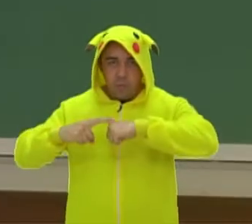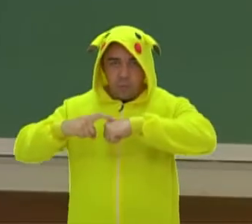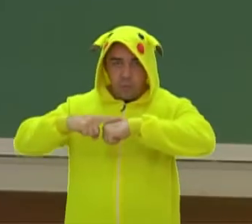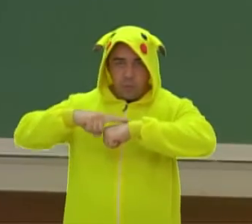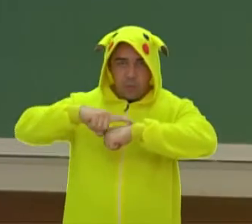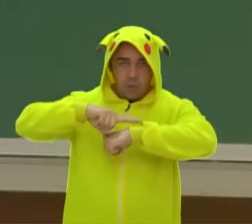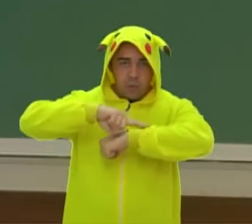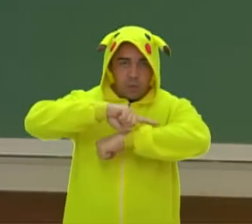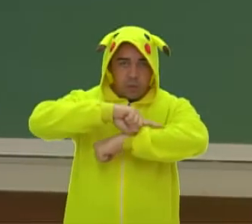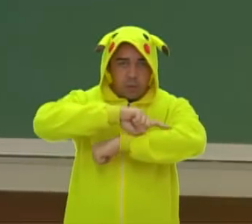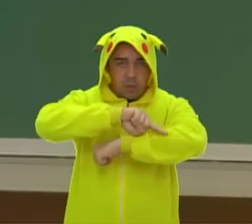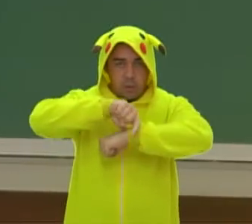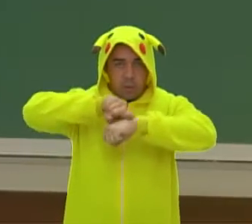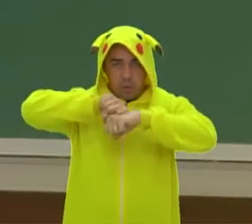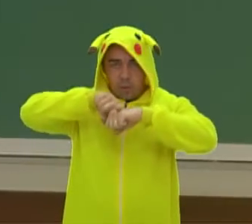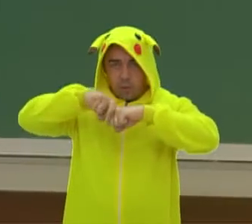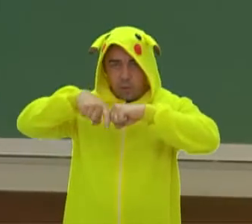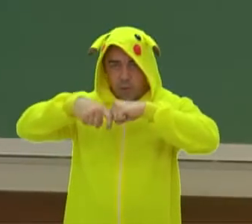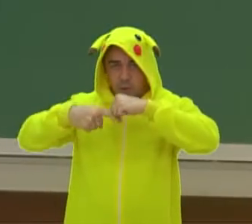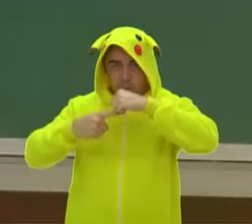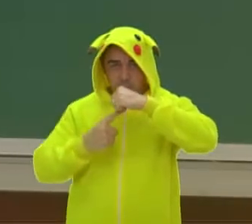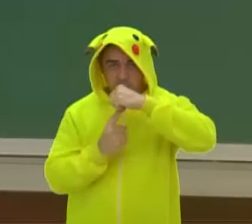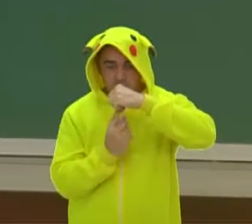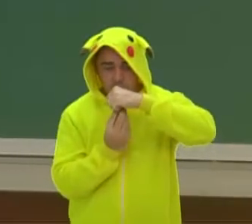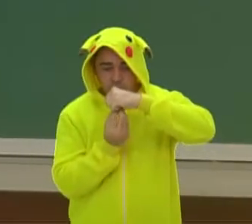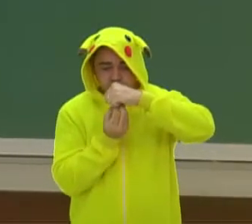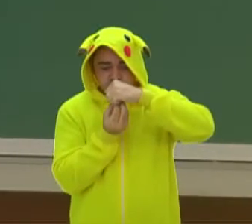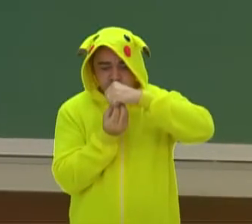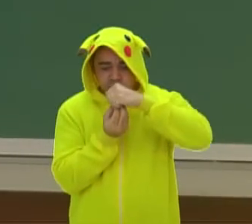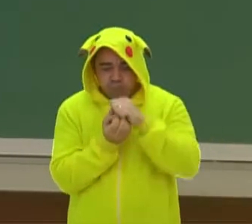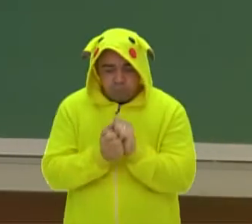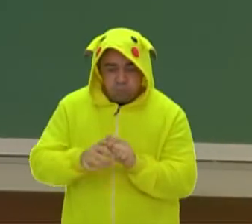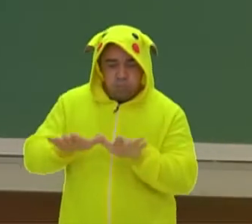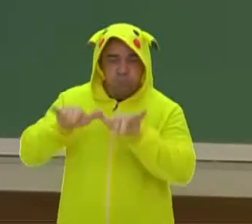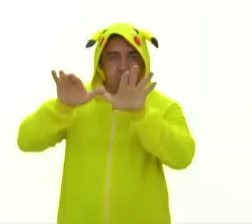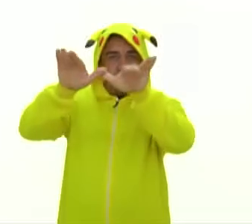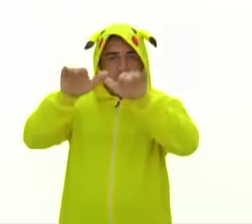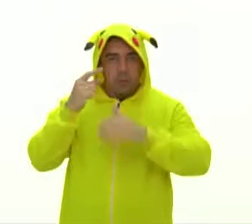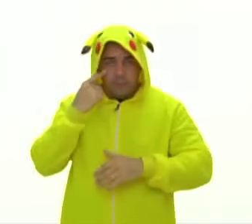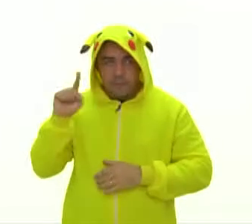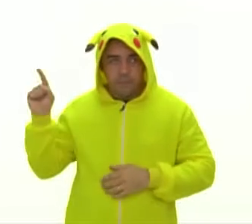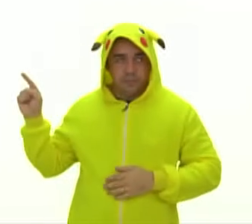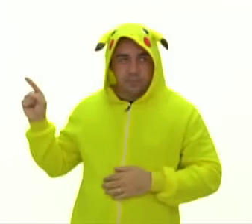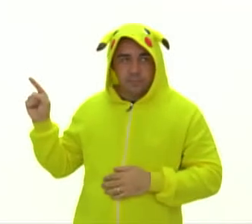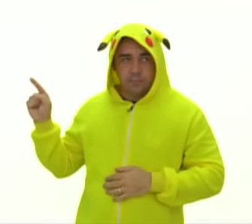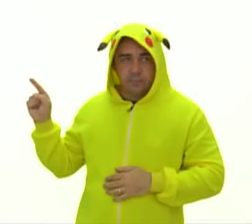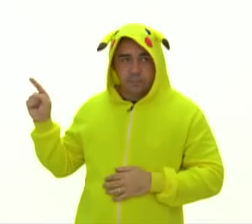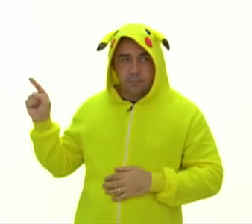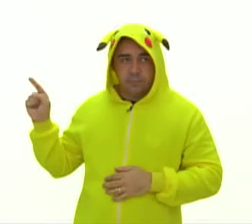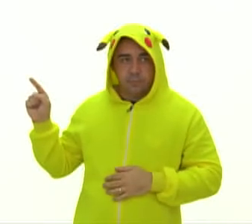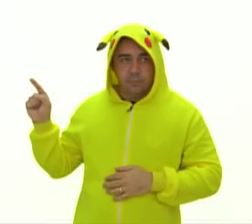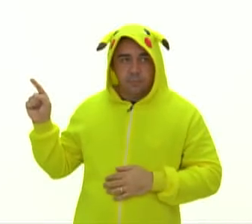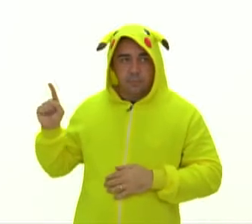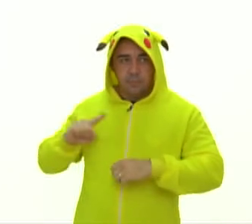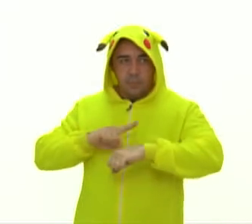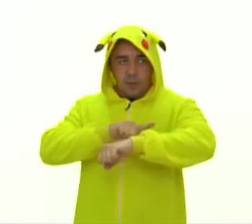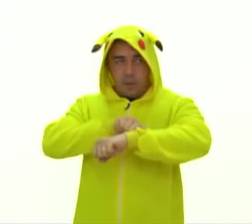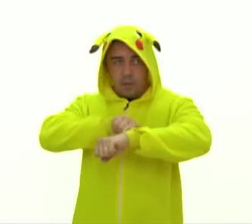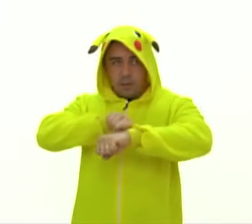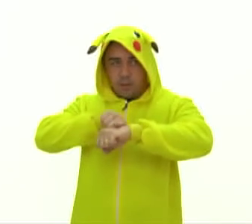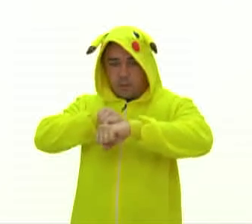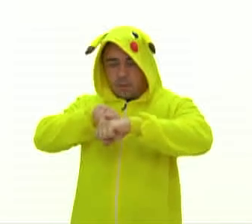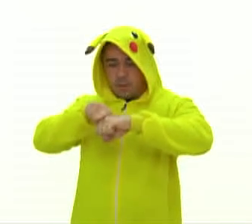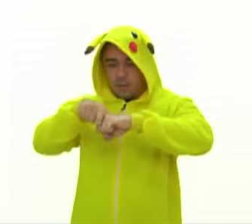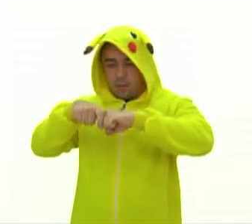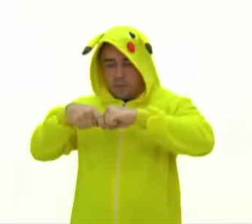a evolução dele segundo o Pokémon, né? A lagartinha que parece que vira uma crisálida, que vira ali depois, na verdade, uma abelha, né?